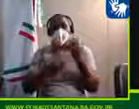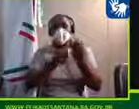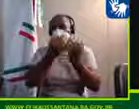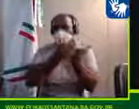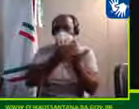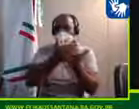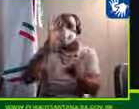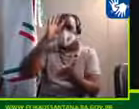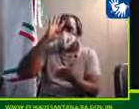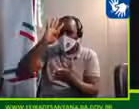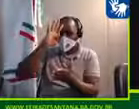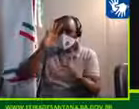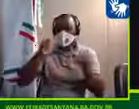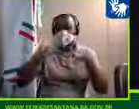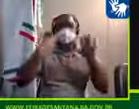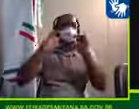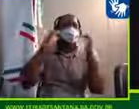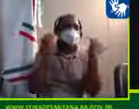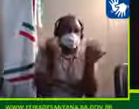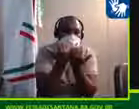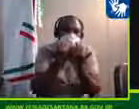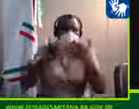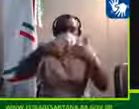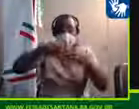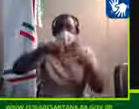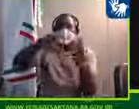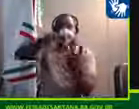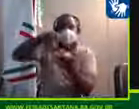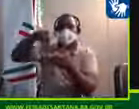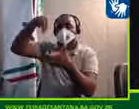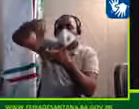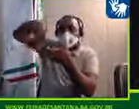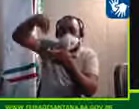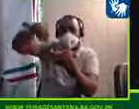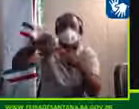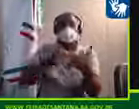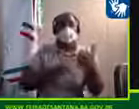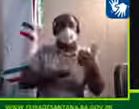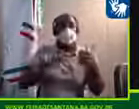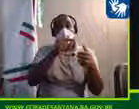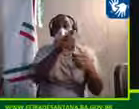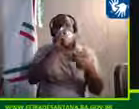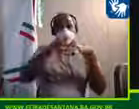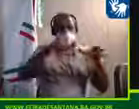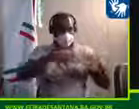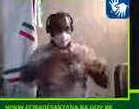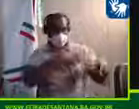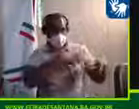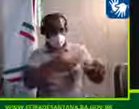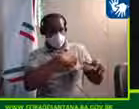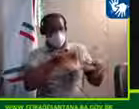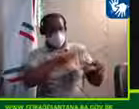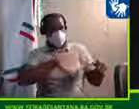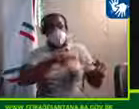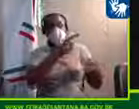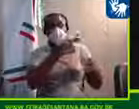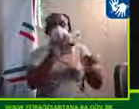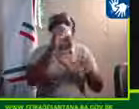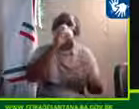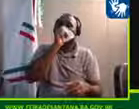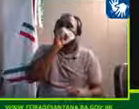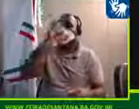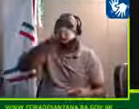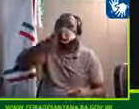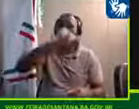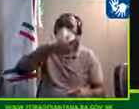próxima quarta-feira com 2 jogos da Copa Nordeste, na quinta, jogos do Campeonato Baiano, e no final de semana ainda jogos também